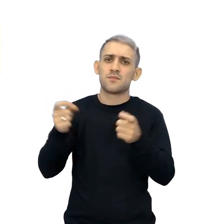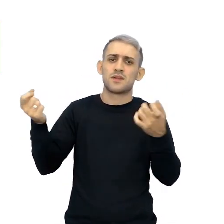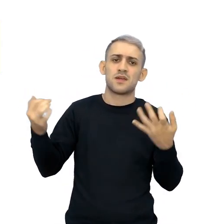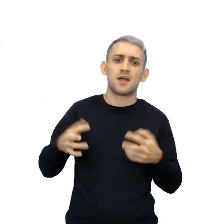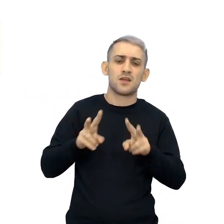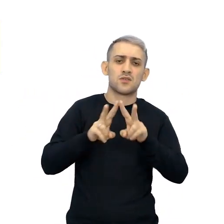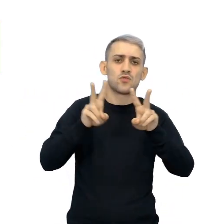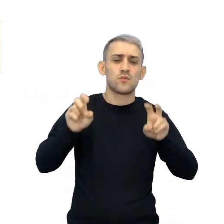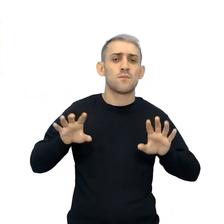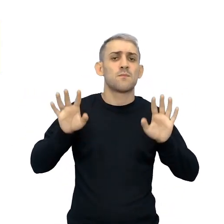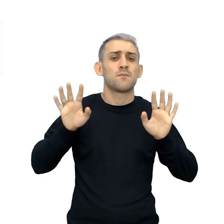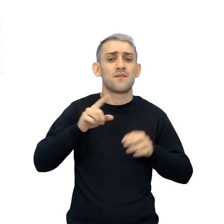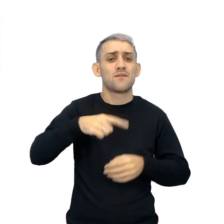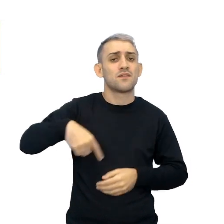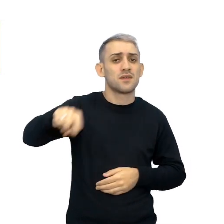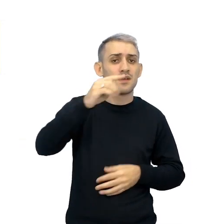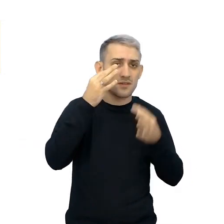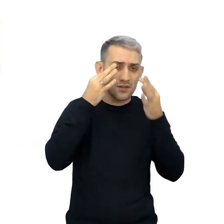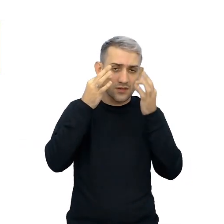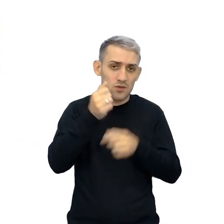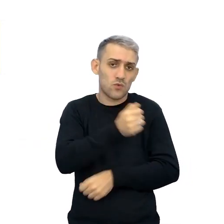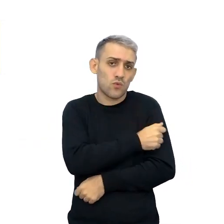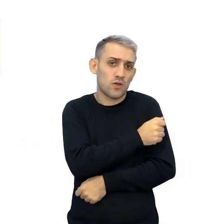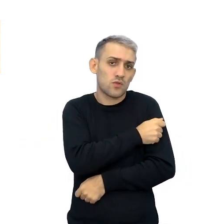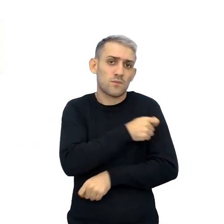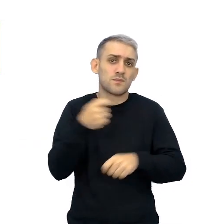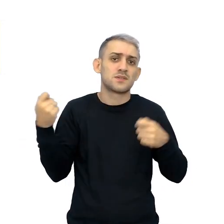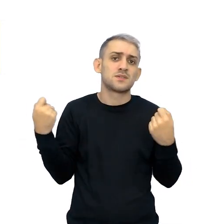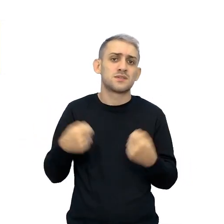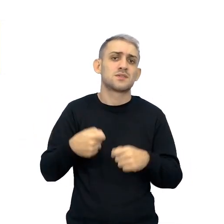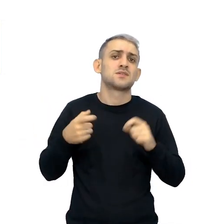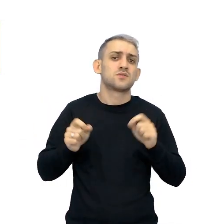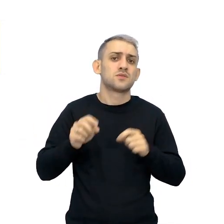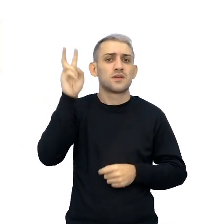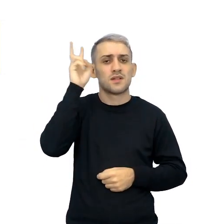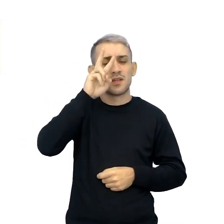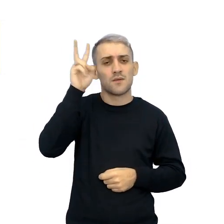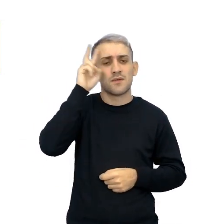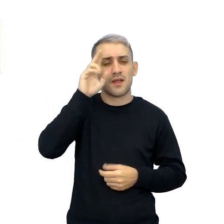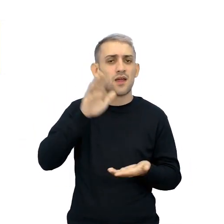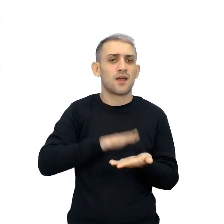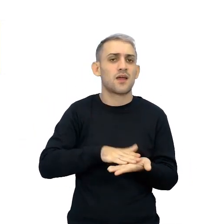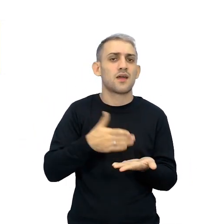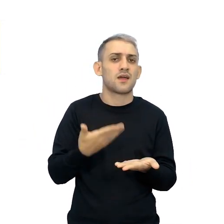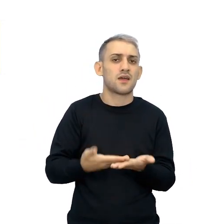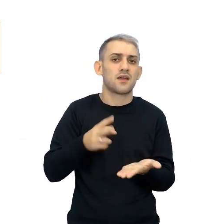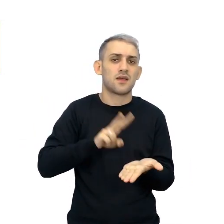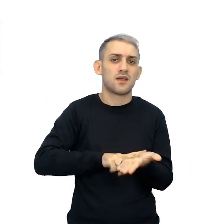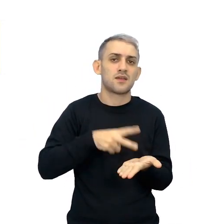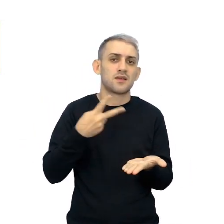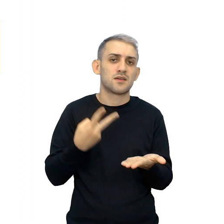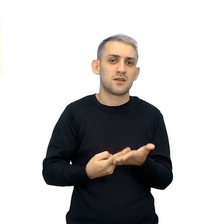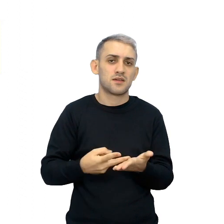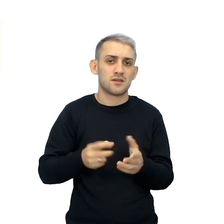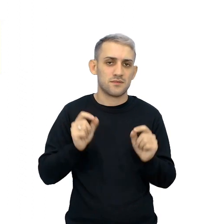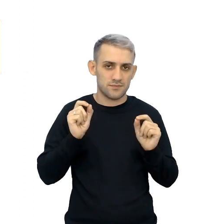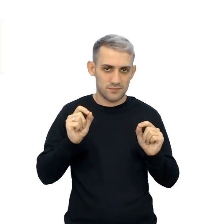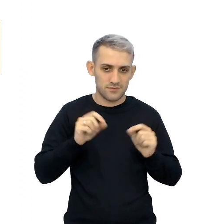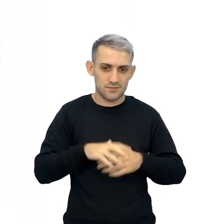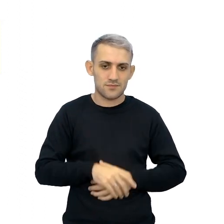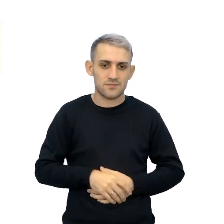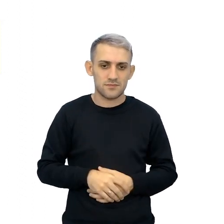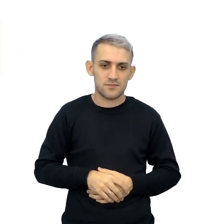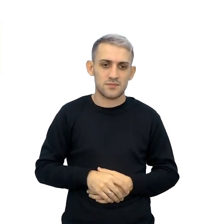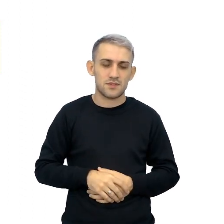mas repara que o estudante precisa trabalhar com a interpretação e entrar